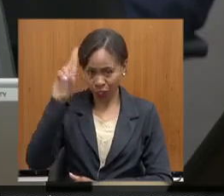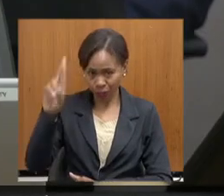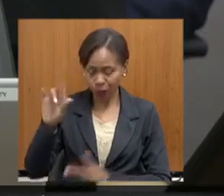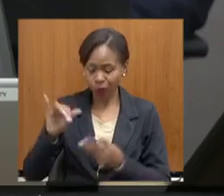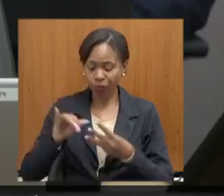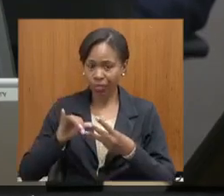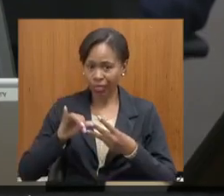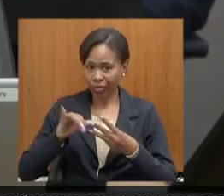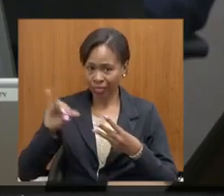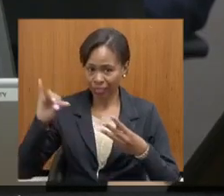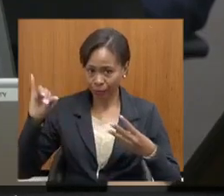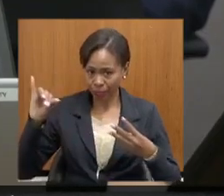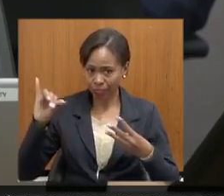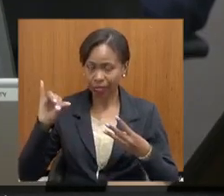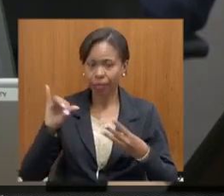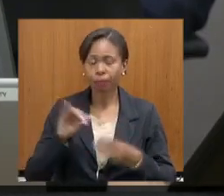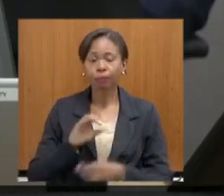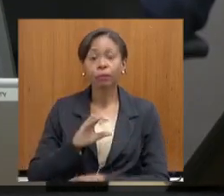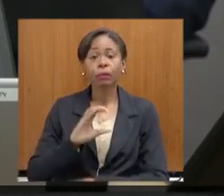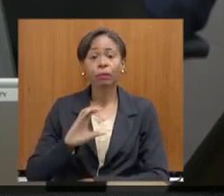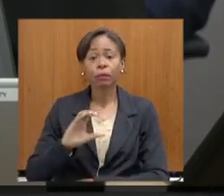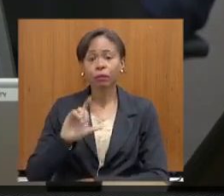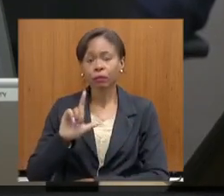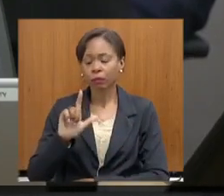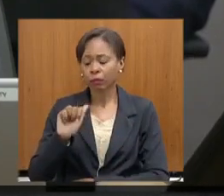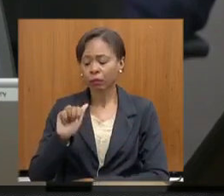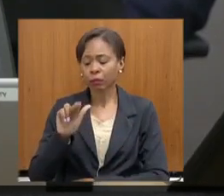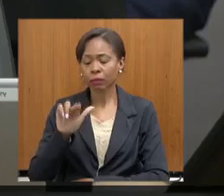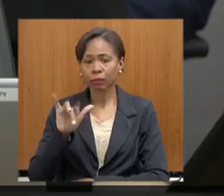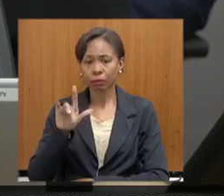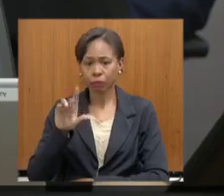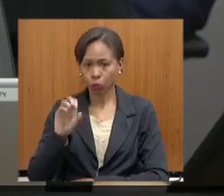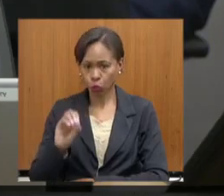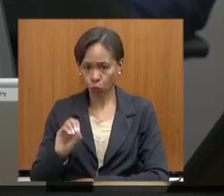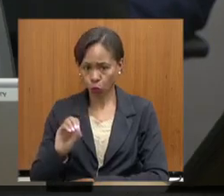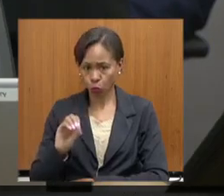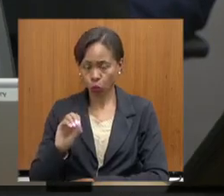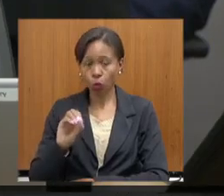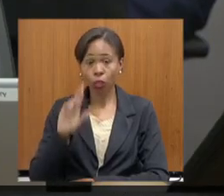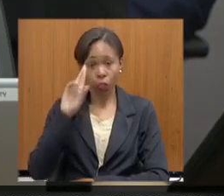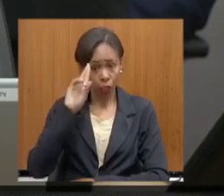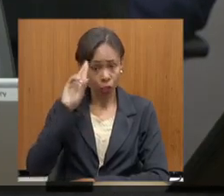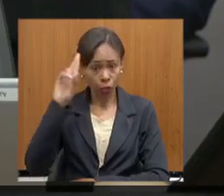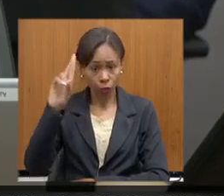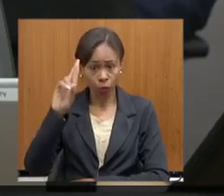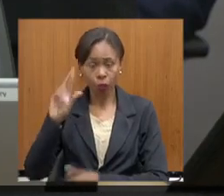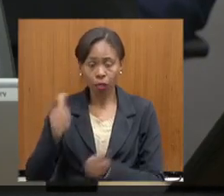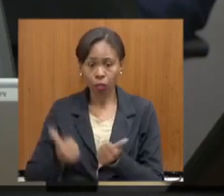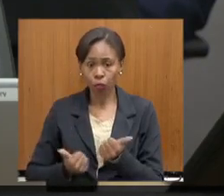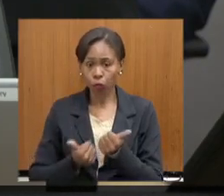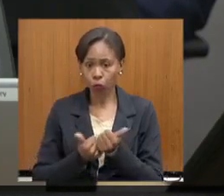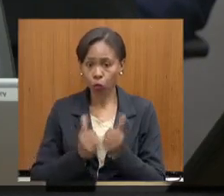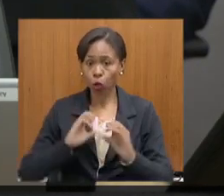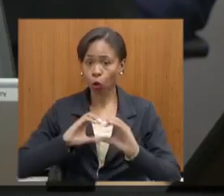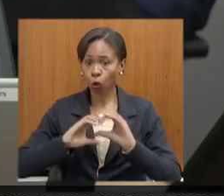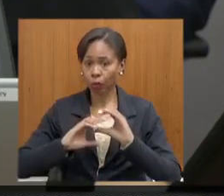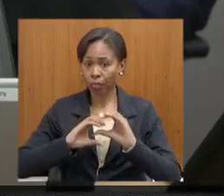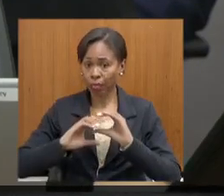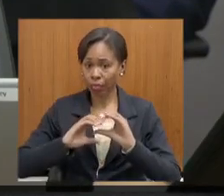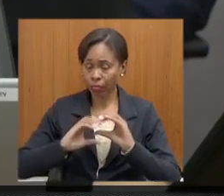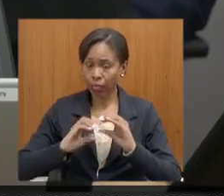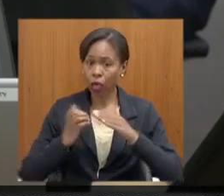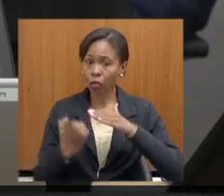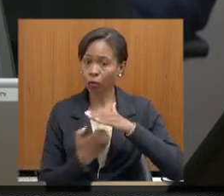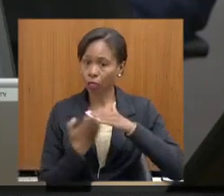distribuição Cláudio Costa Bianchini diretor adjunto de comunicação empresarial e